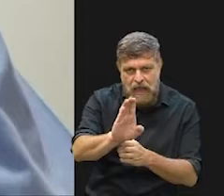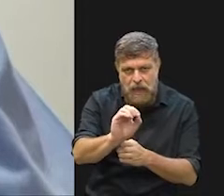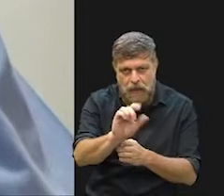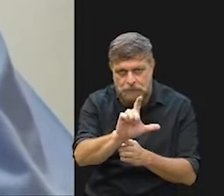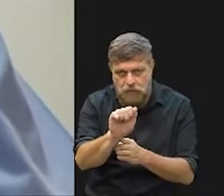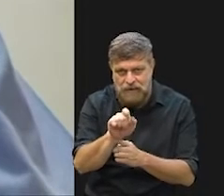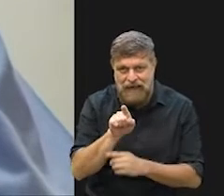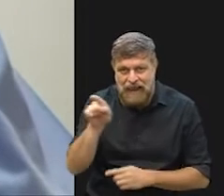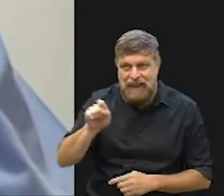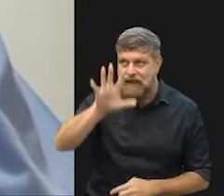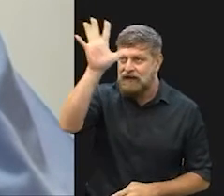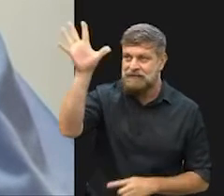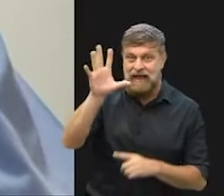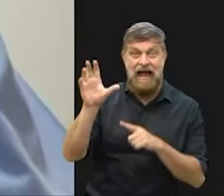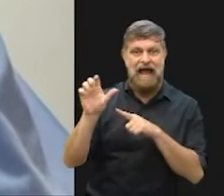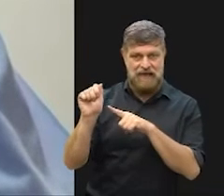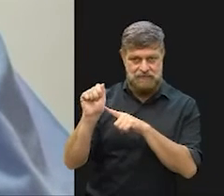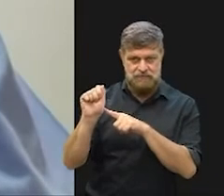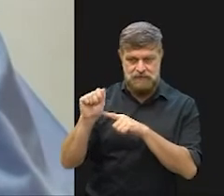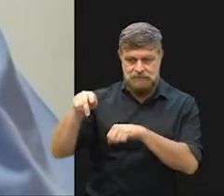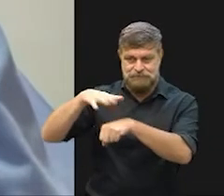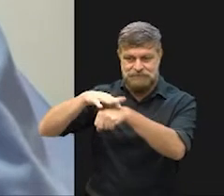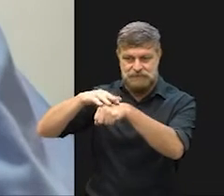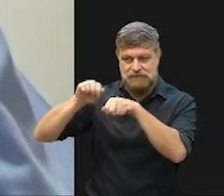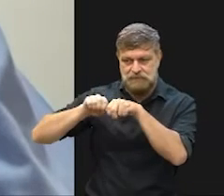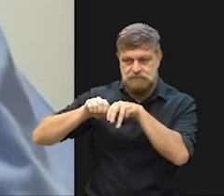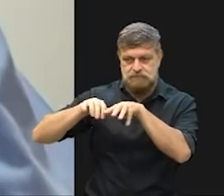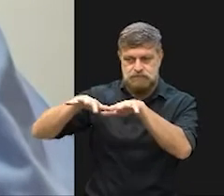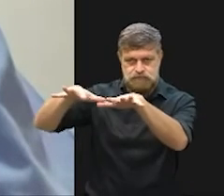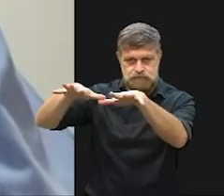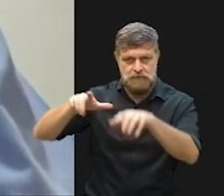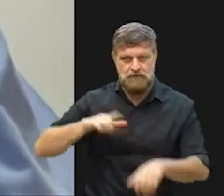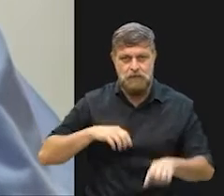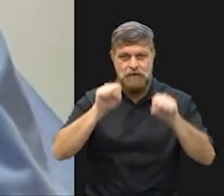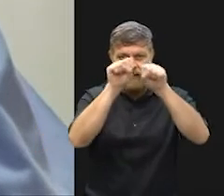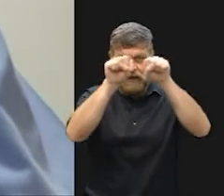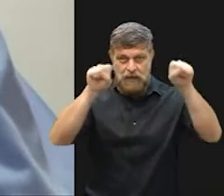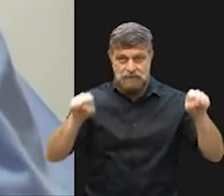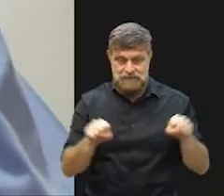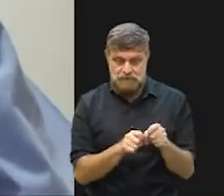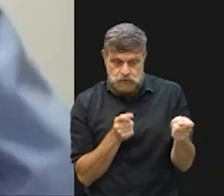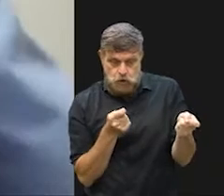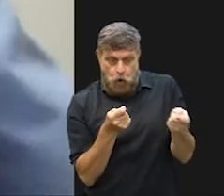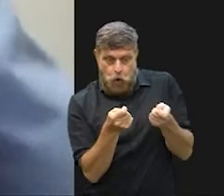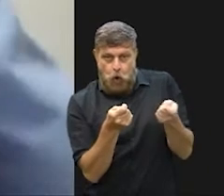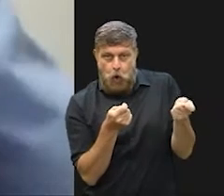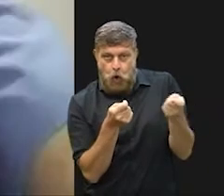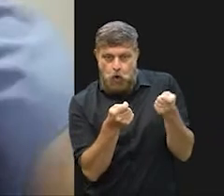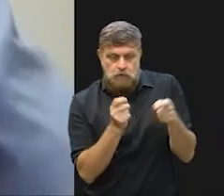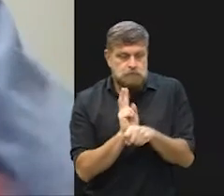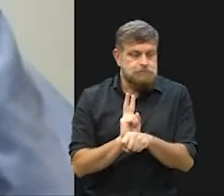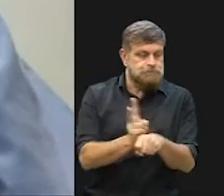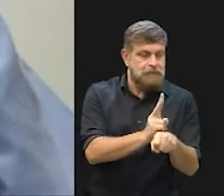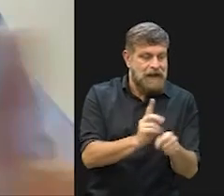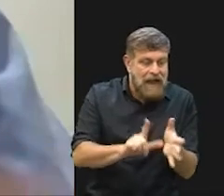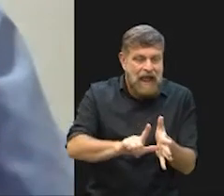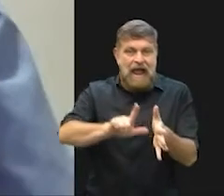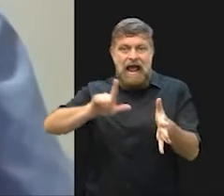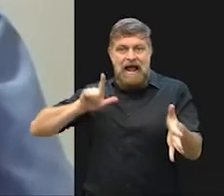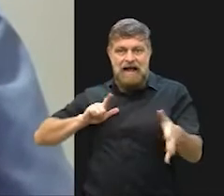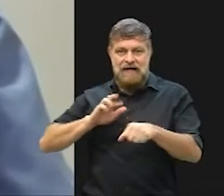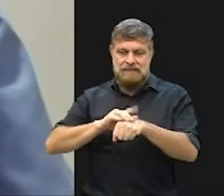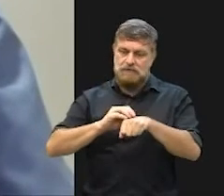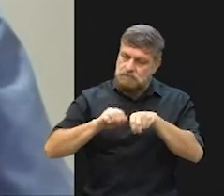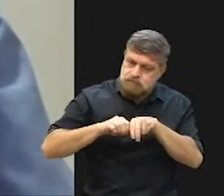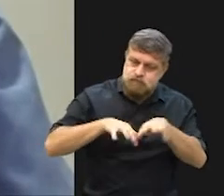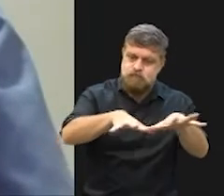Ebola, do Marburg, que surgiram na África. Então, esse seria um sistema de vigilância anterior